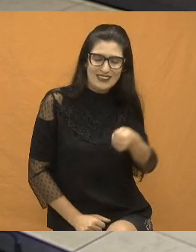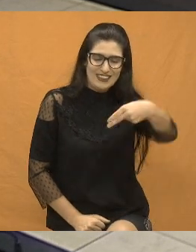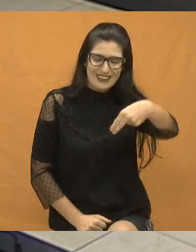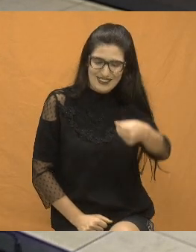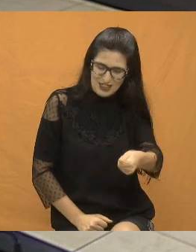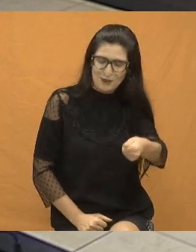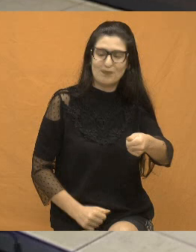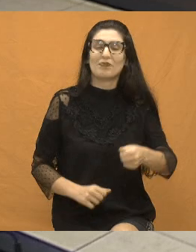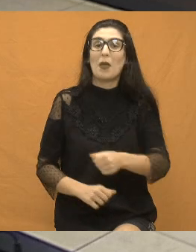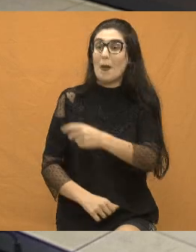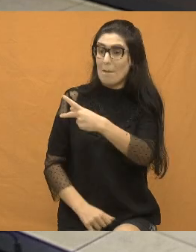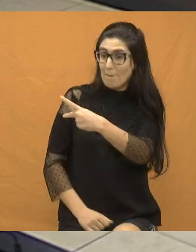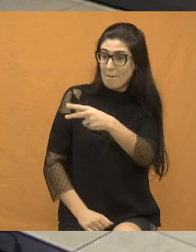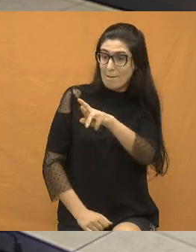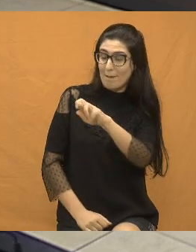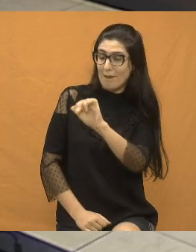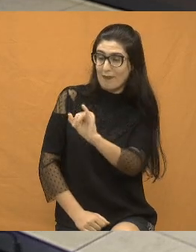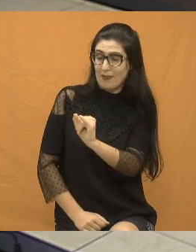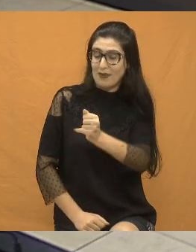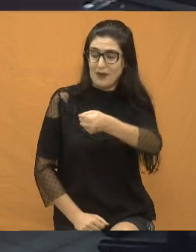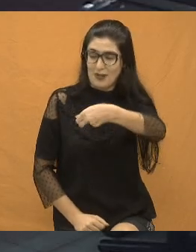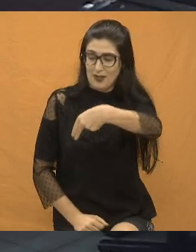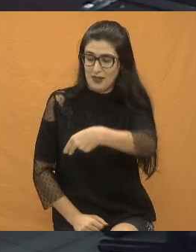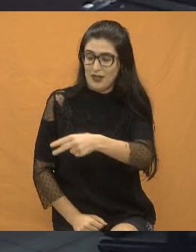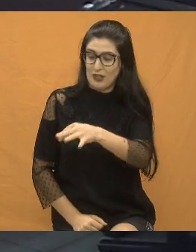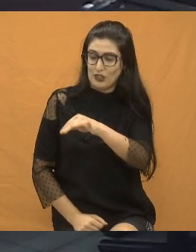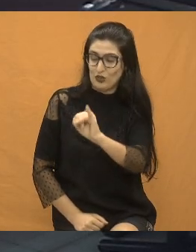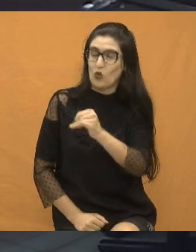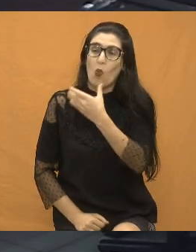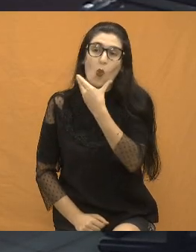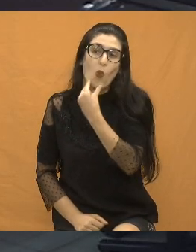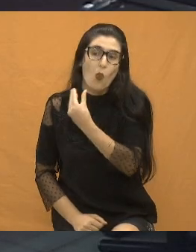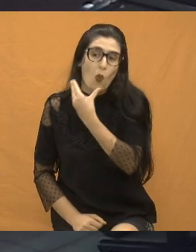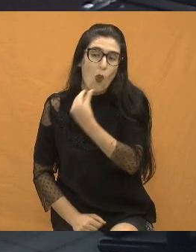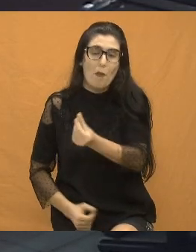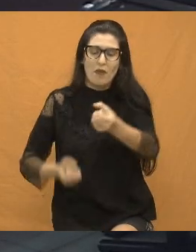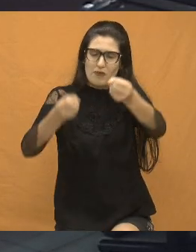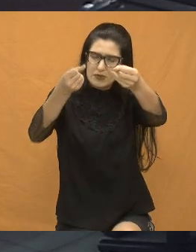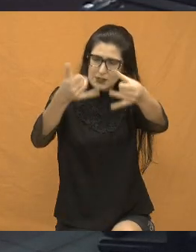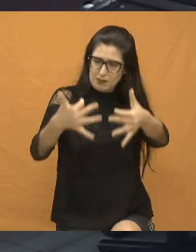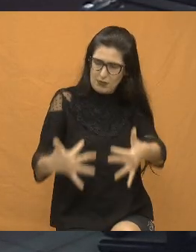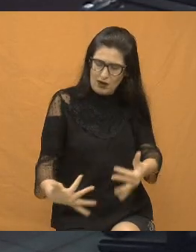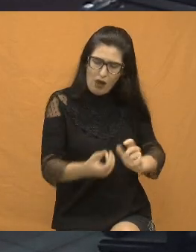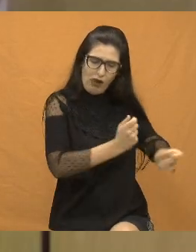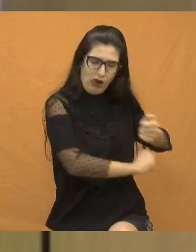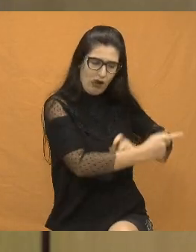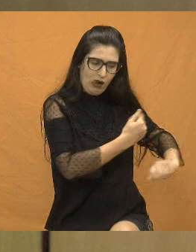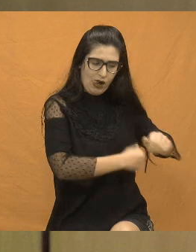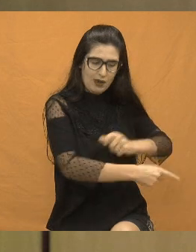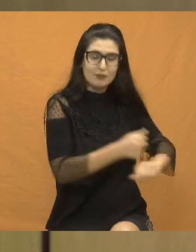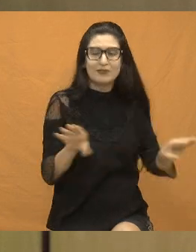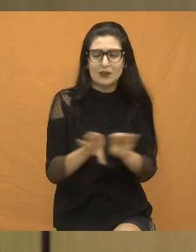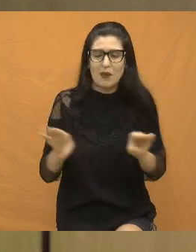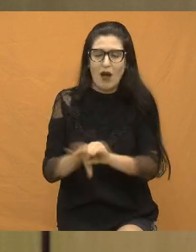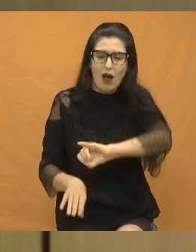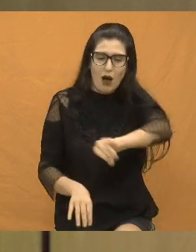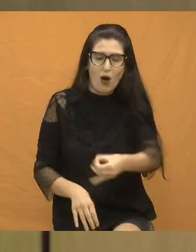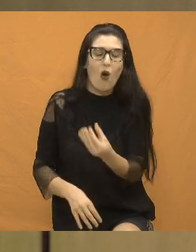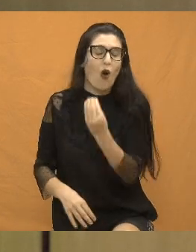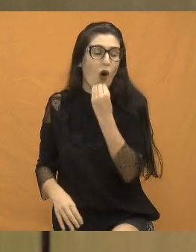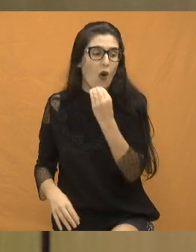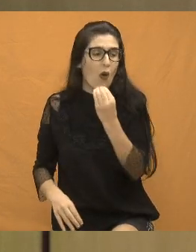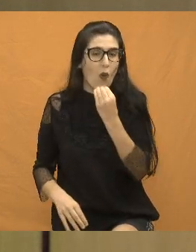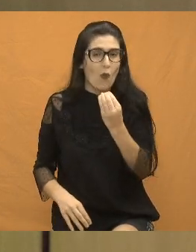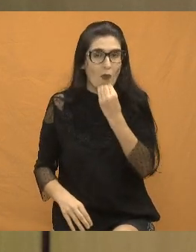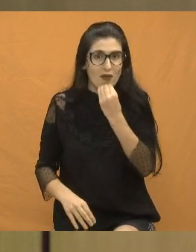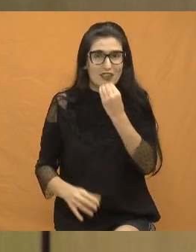nosso diretor, que vai aqui nos fazer essa exposição. E aproveito também a oportunidade para agradecer a presença dos demais, vamos citar